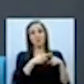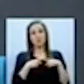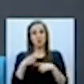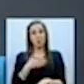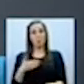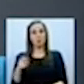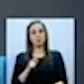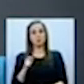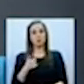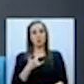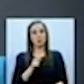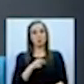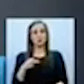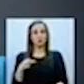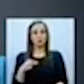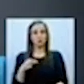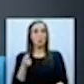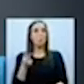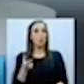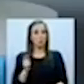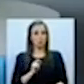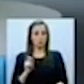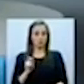dá 2 euros e qualquer coisa por mês